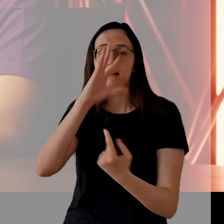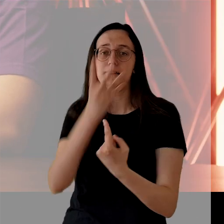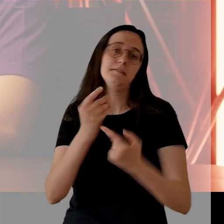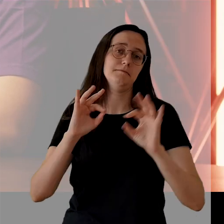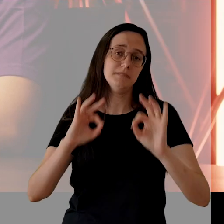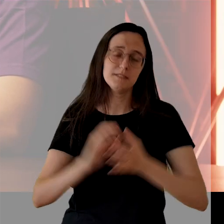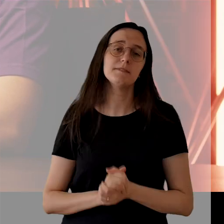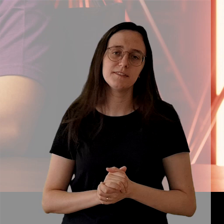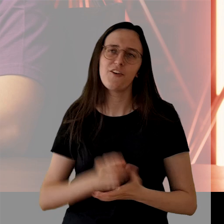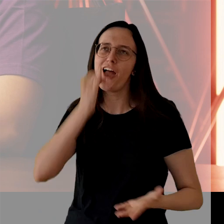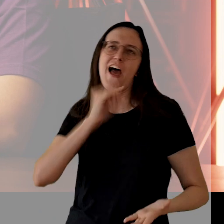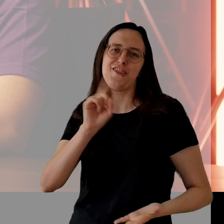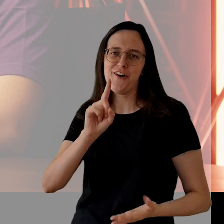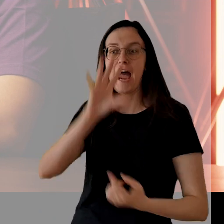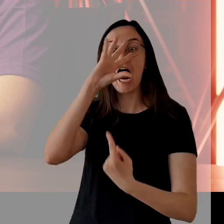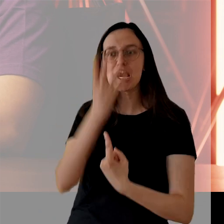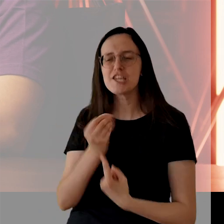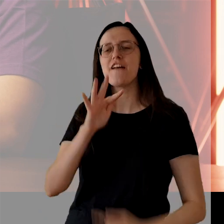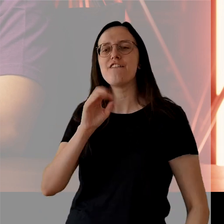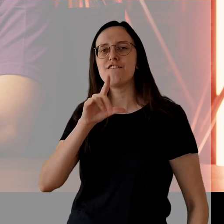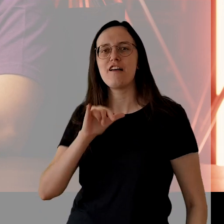que chama artista de Foley.